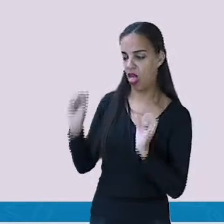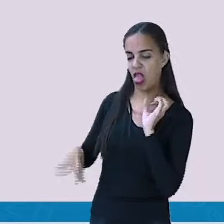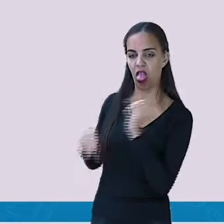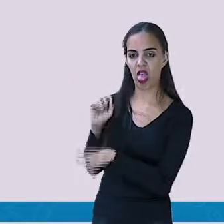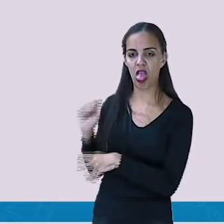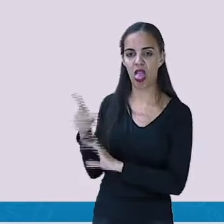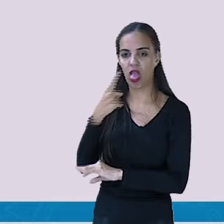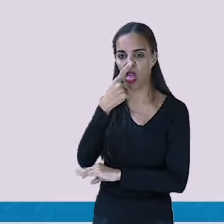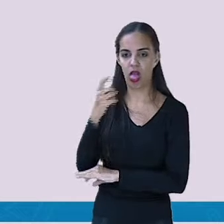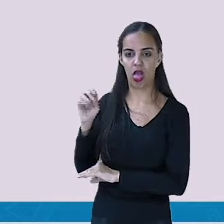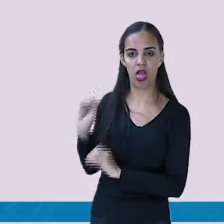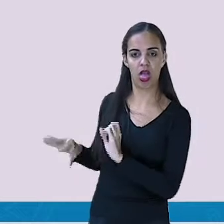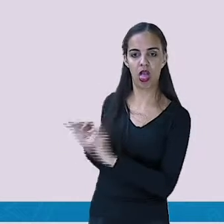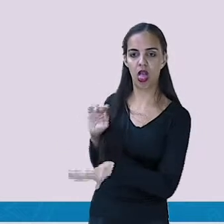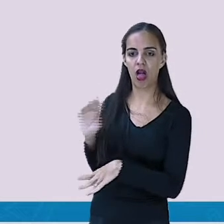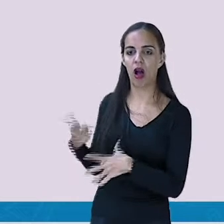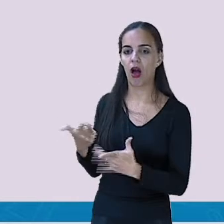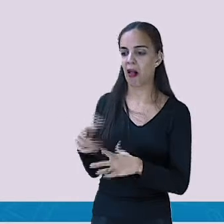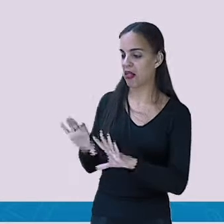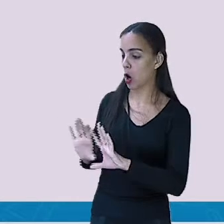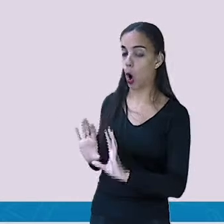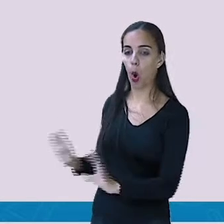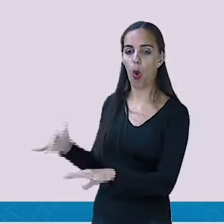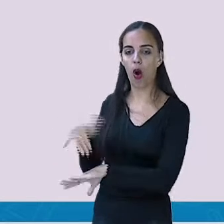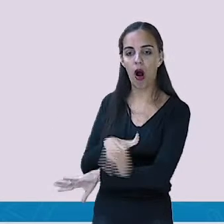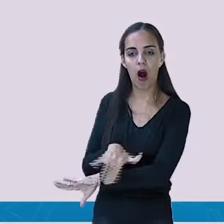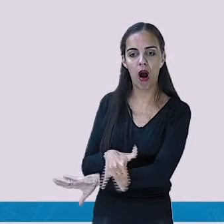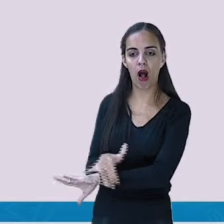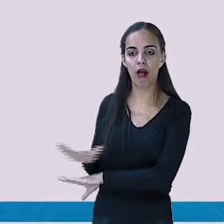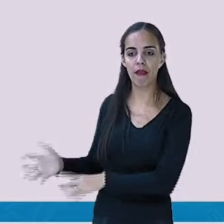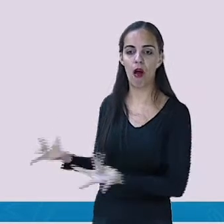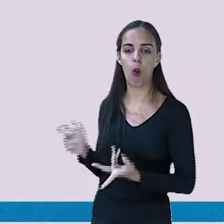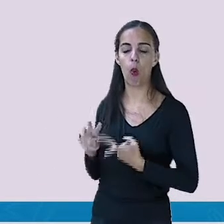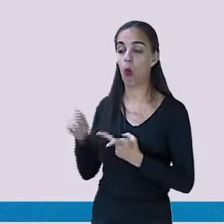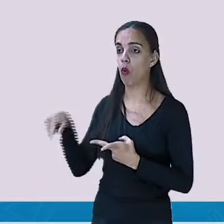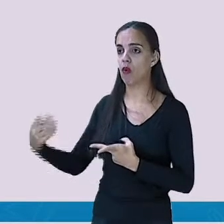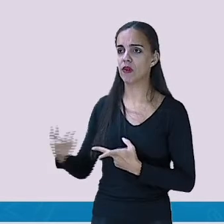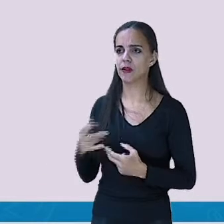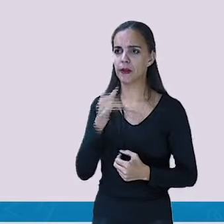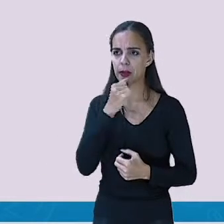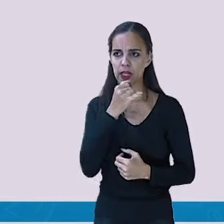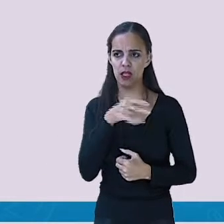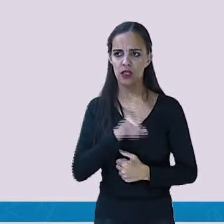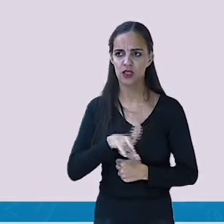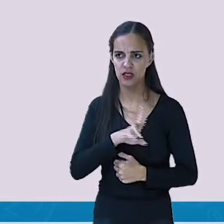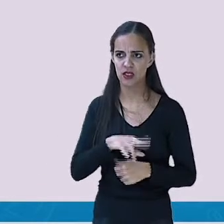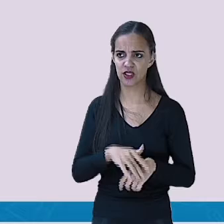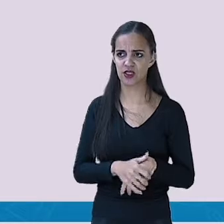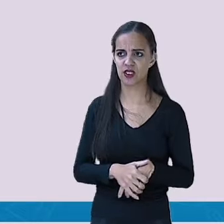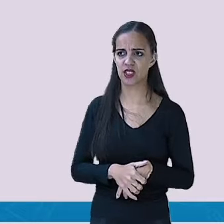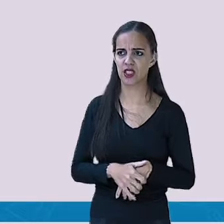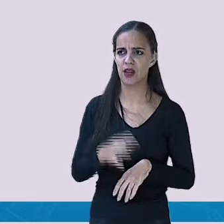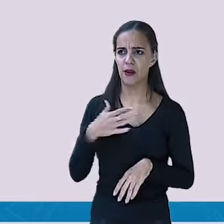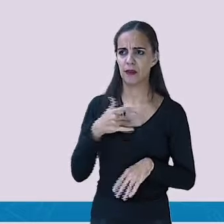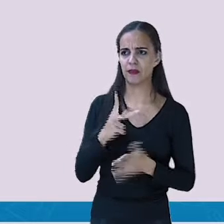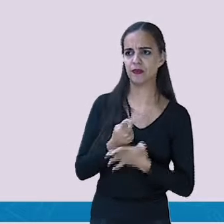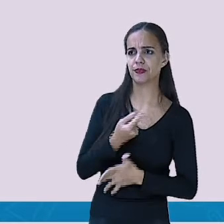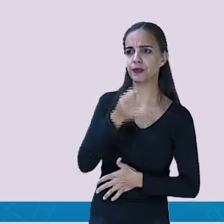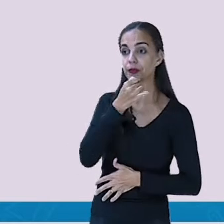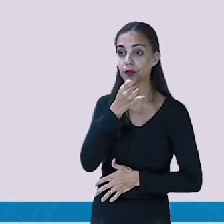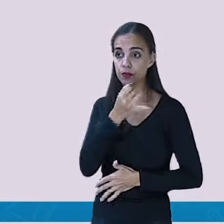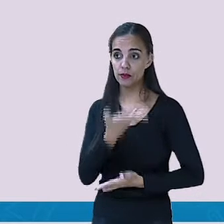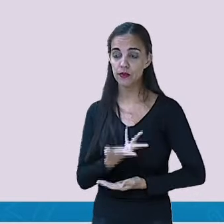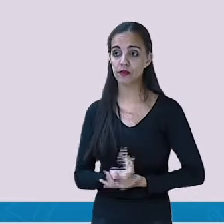chikungunya. E por falar nessas 3 doenças que são transmitidas pelo Aedes aegypti,